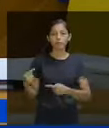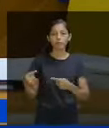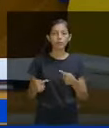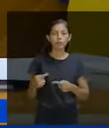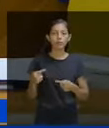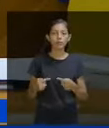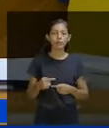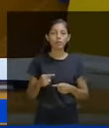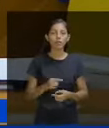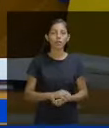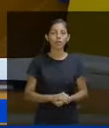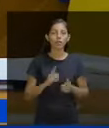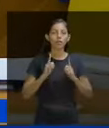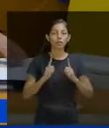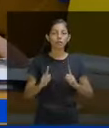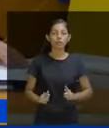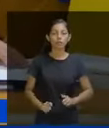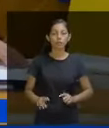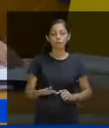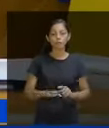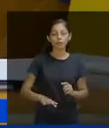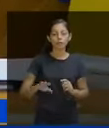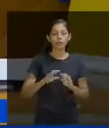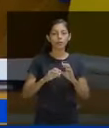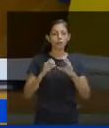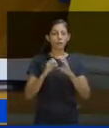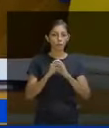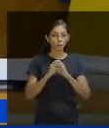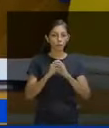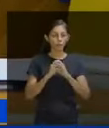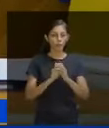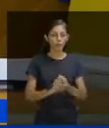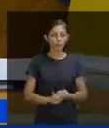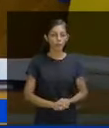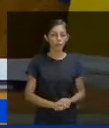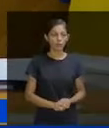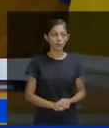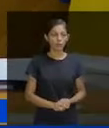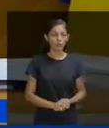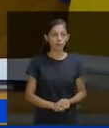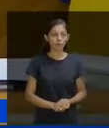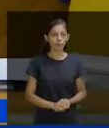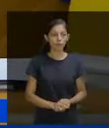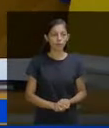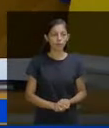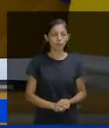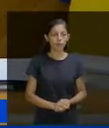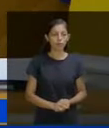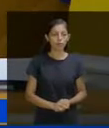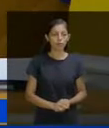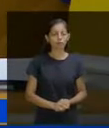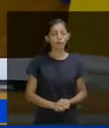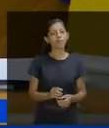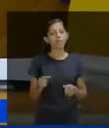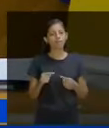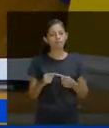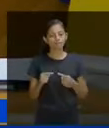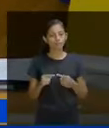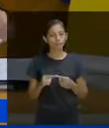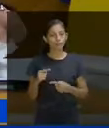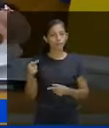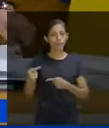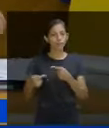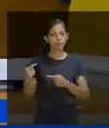Regional Eleitoral e da outras atribuições, né? Também está em conformidade com a política de